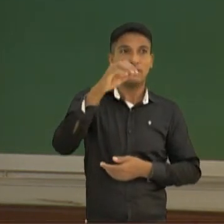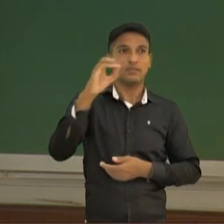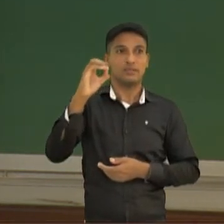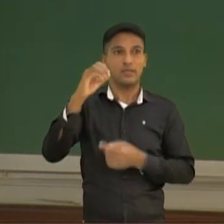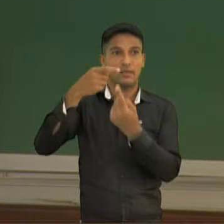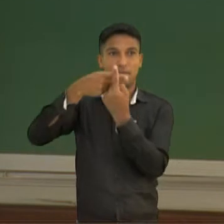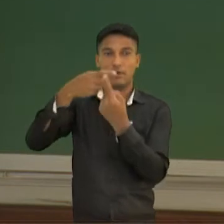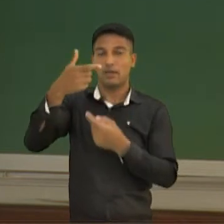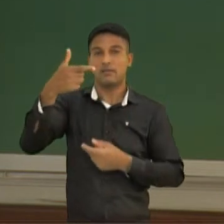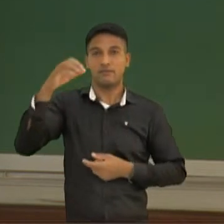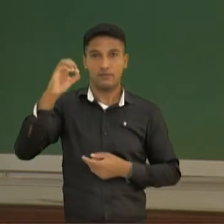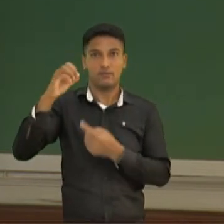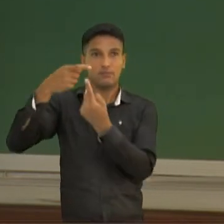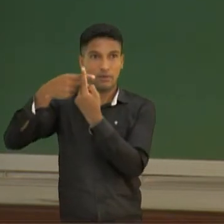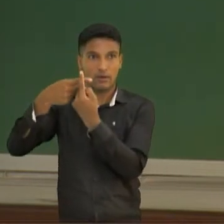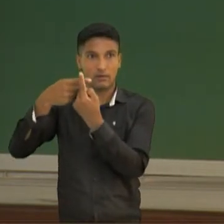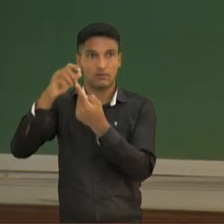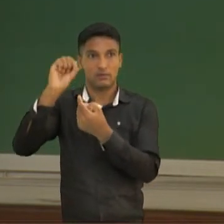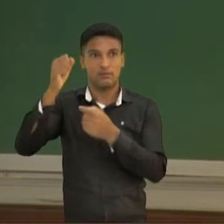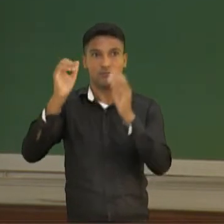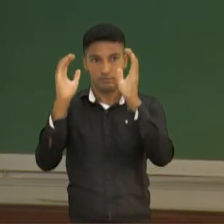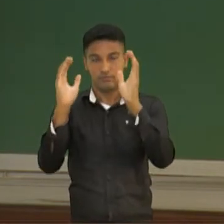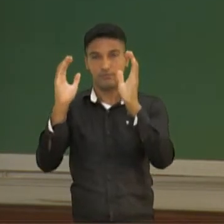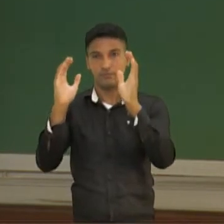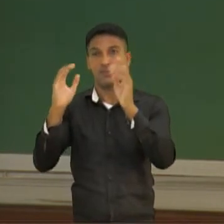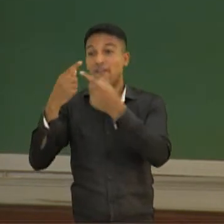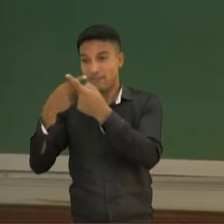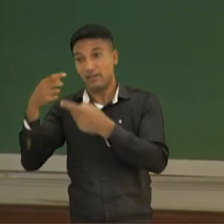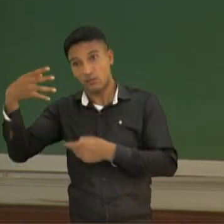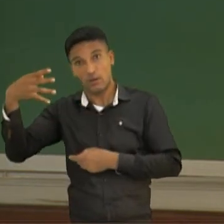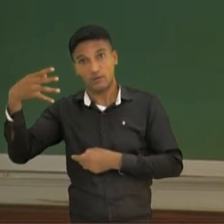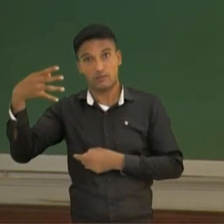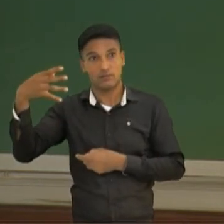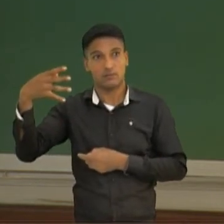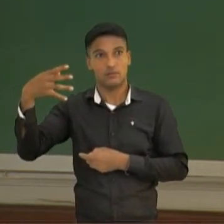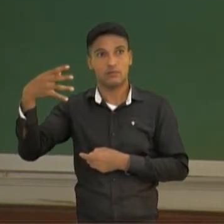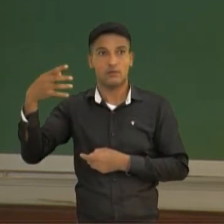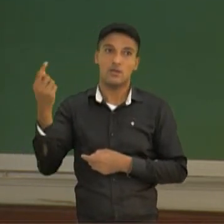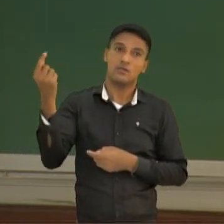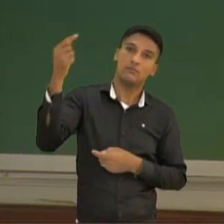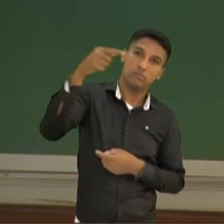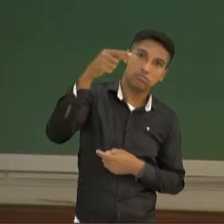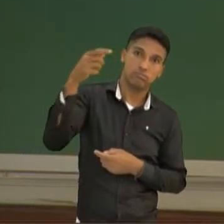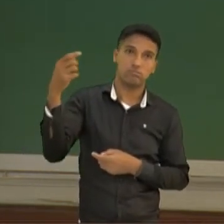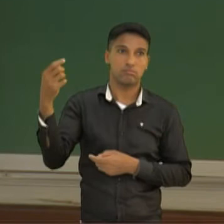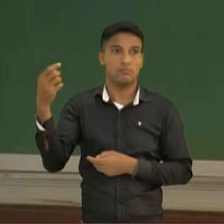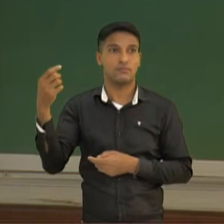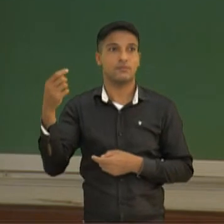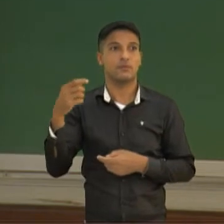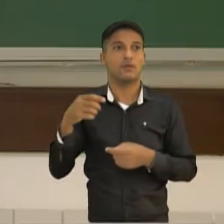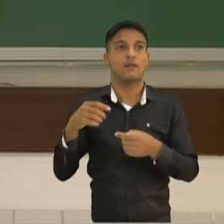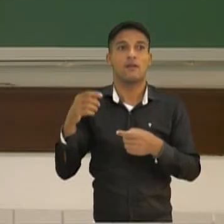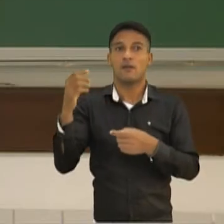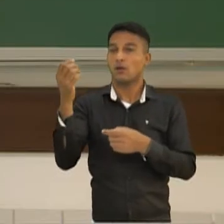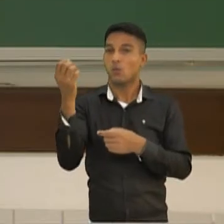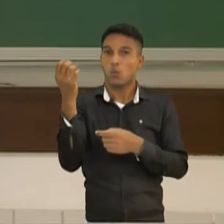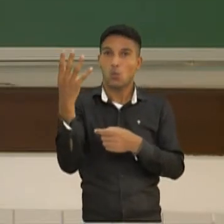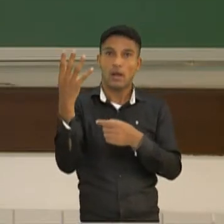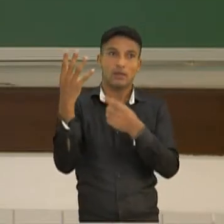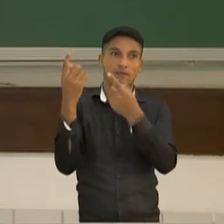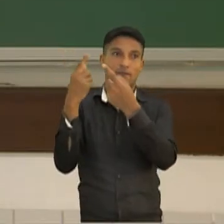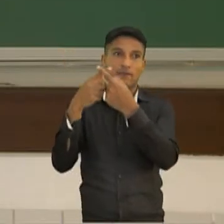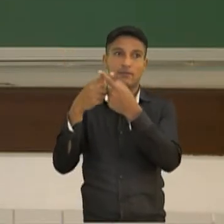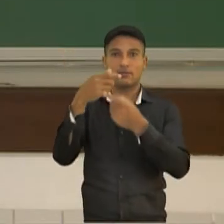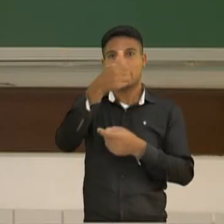480, 32. Certo? Só que na hora de juntar o 80 com 32, ele é mais complicadinho. Então, eu